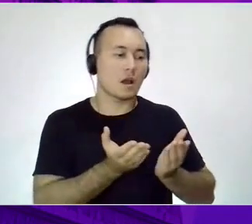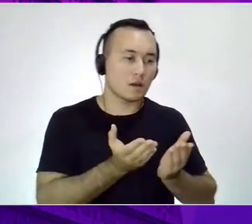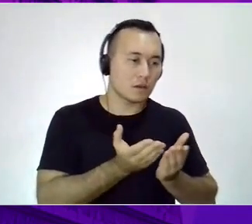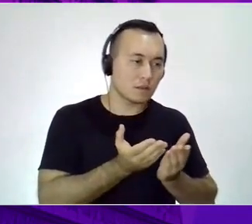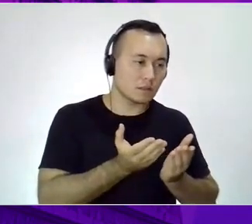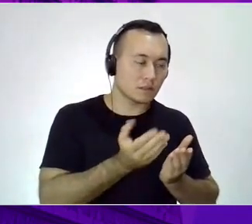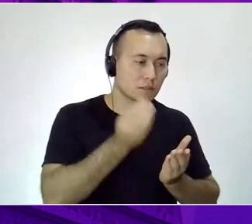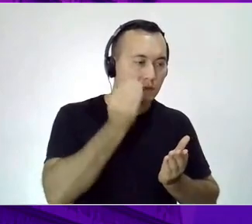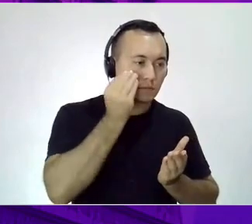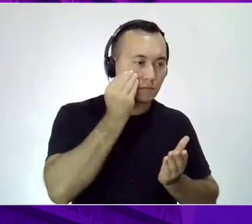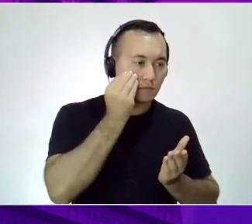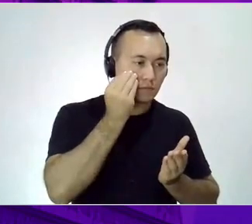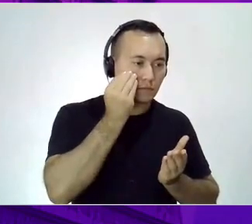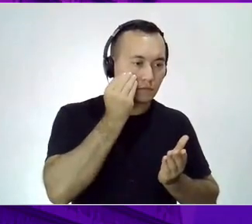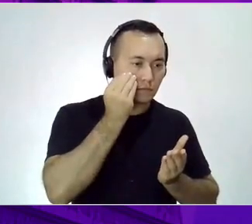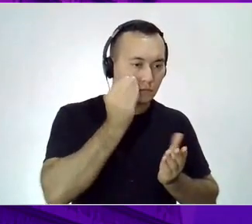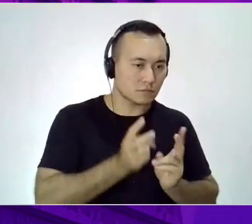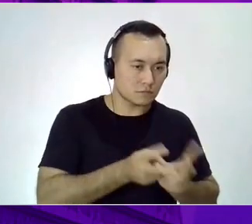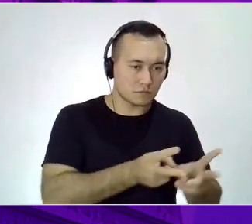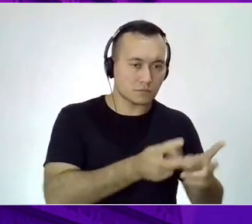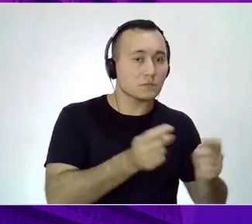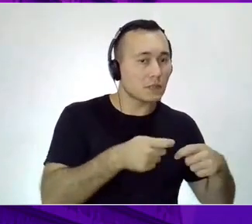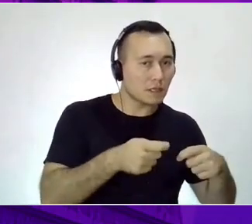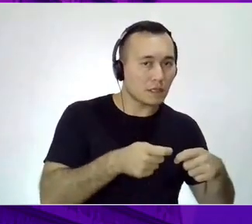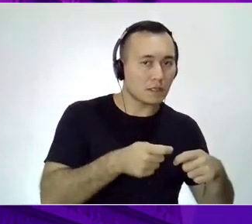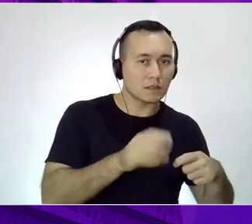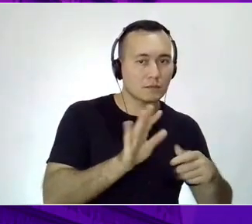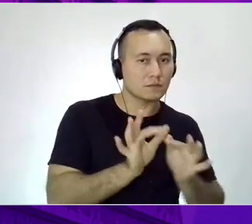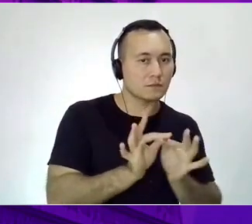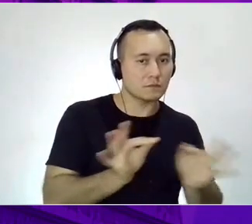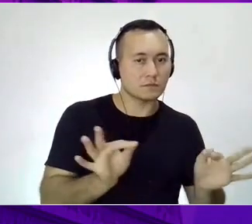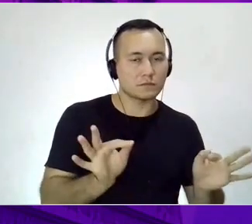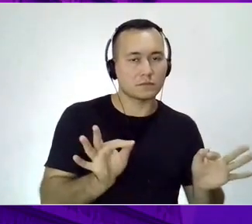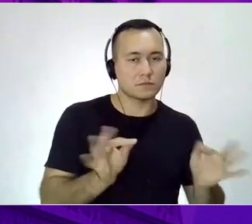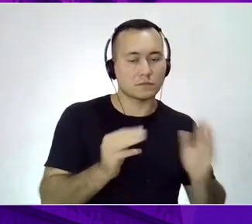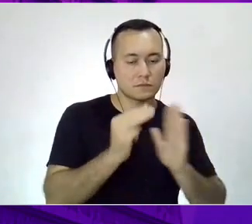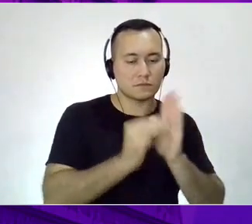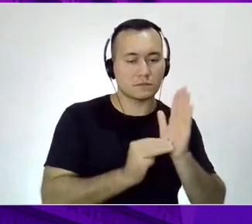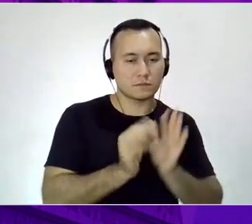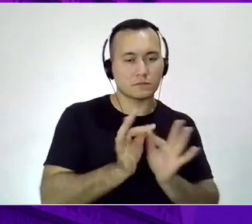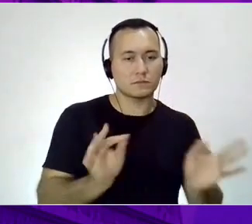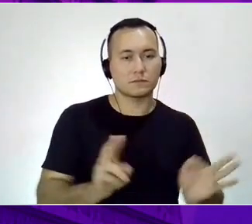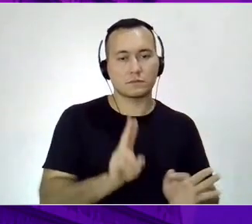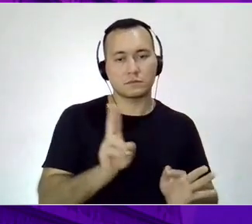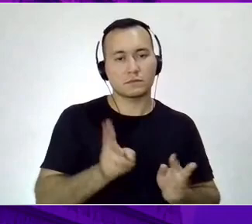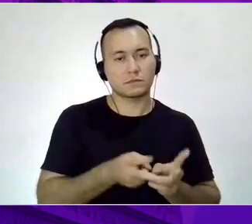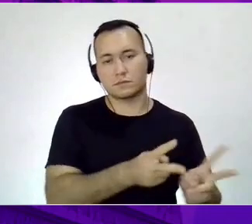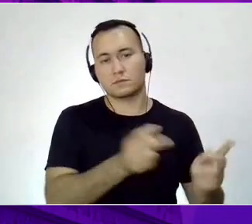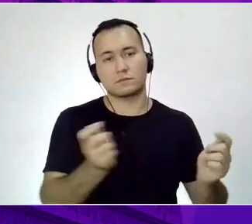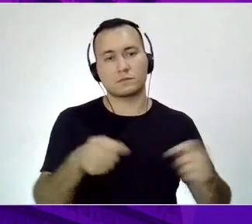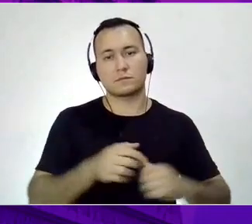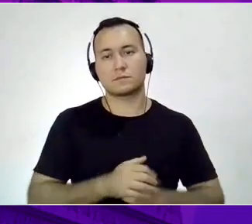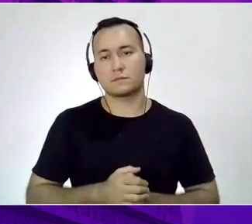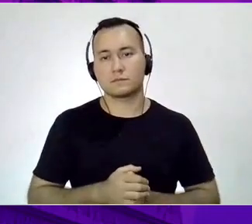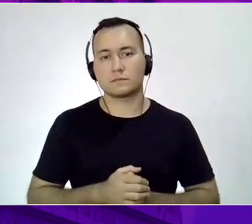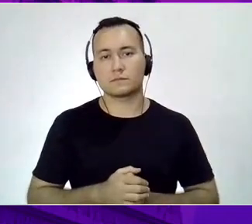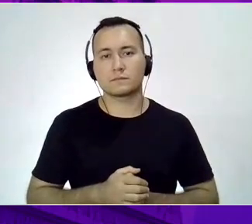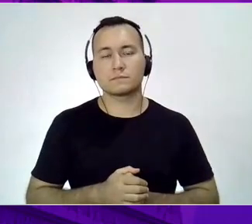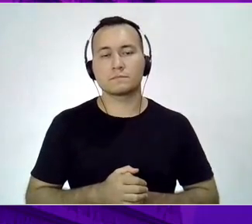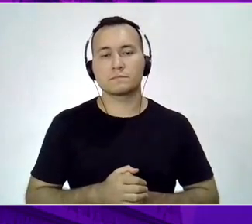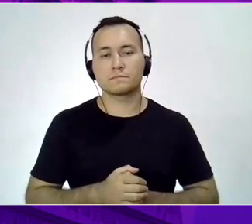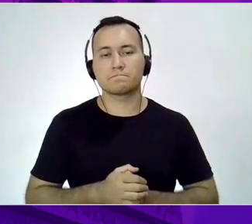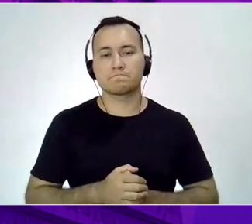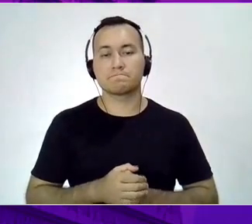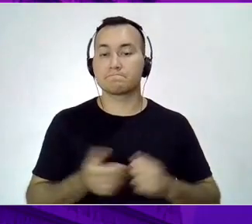problema do oráculo de testes. Tá? E o que ele tem de muito legal, ele é adaptável, porque a partir do momento